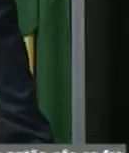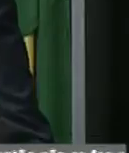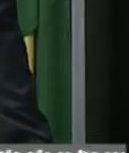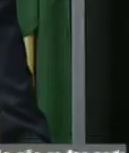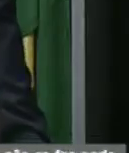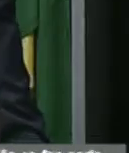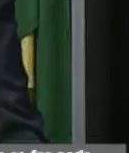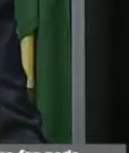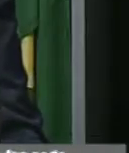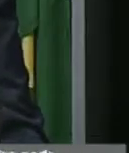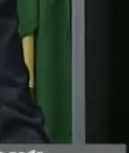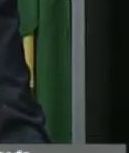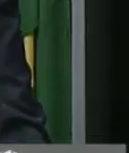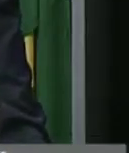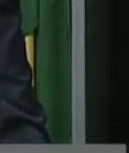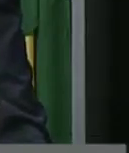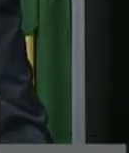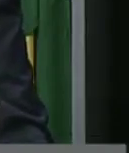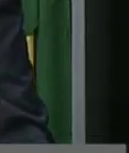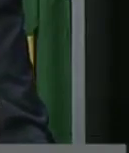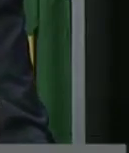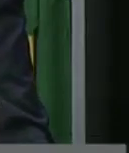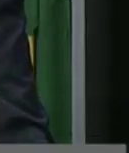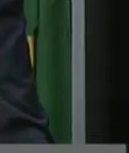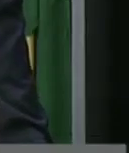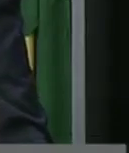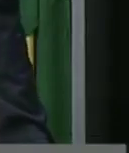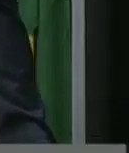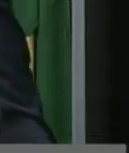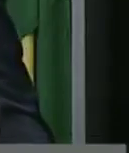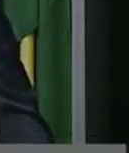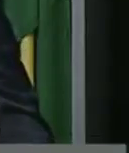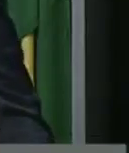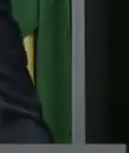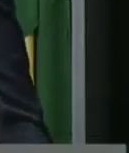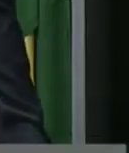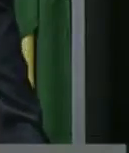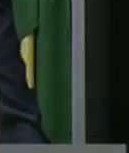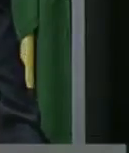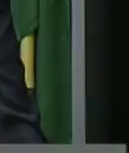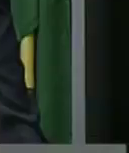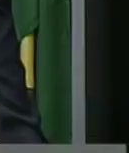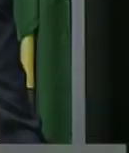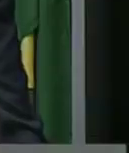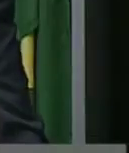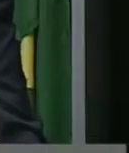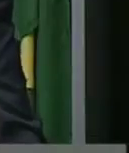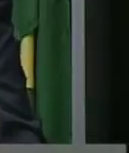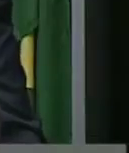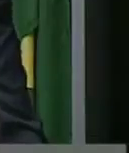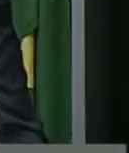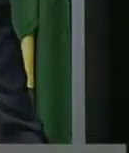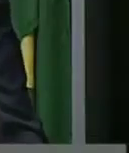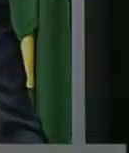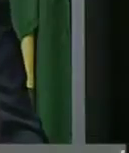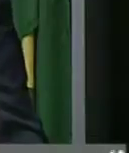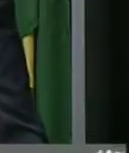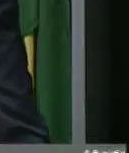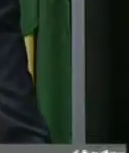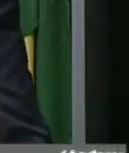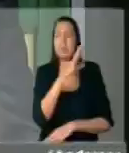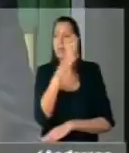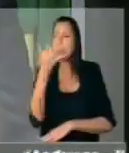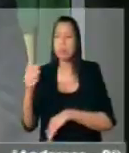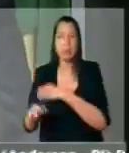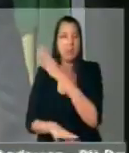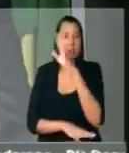cassino aqui. Se o Brasil, que tem 8 mil quilômetros de praias, as belezas naturais